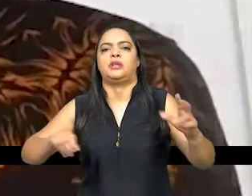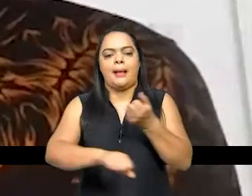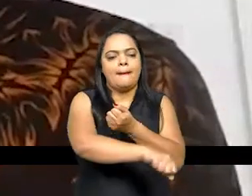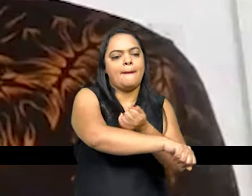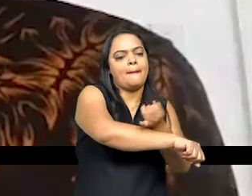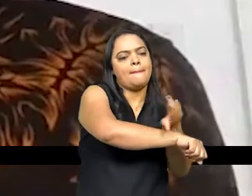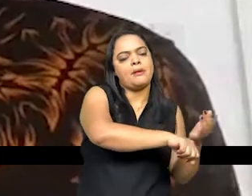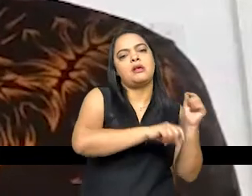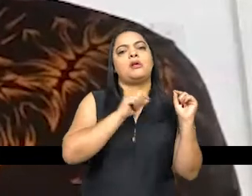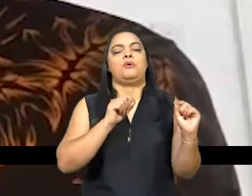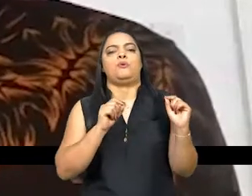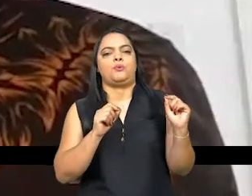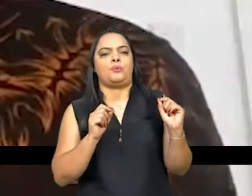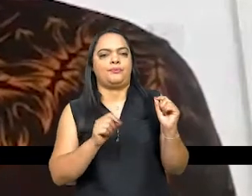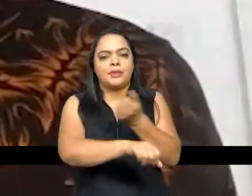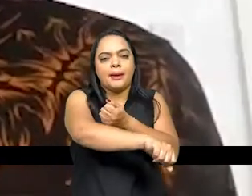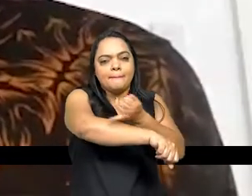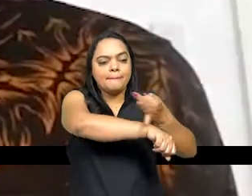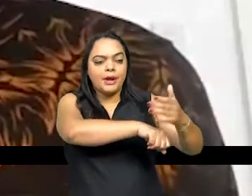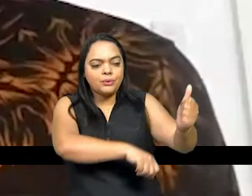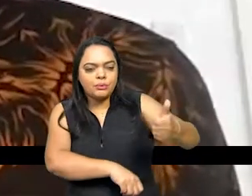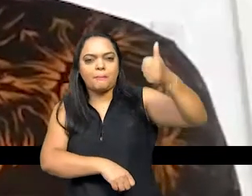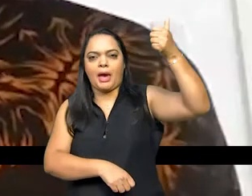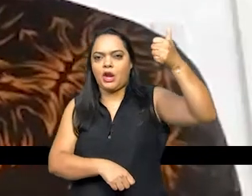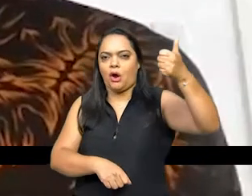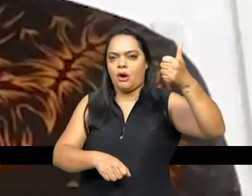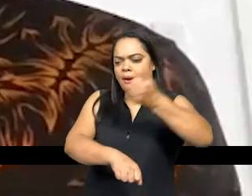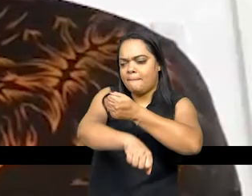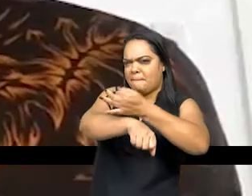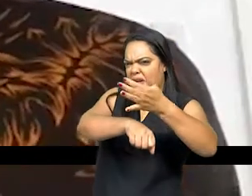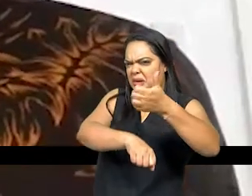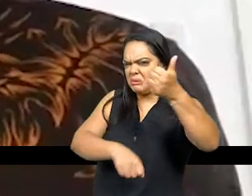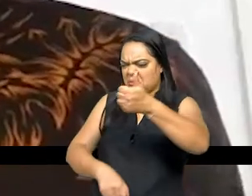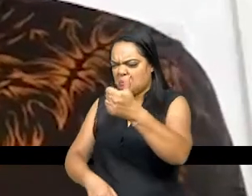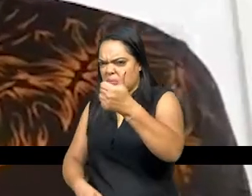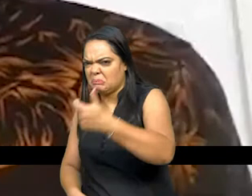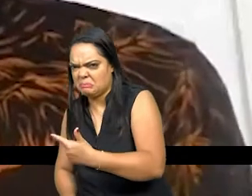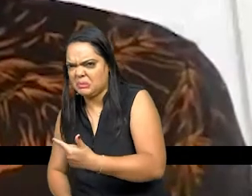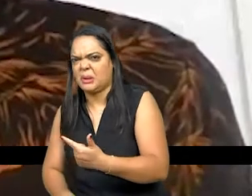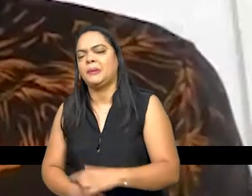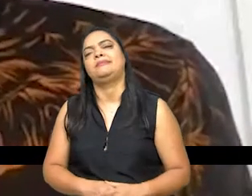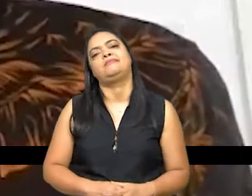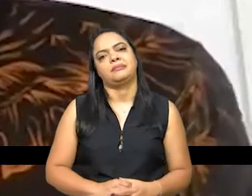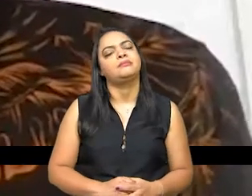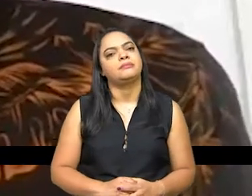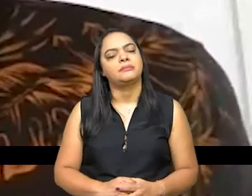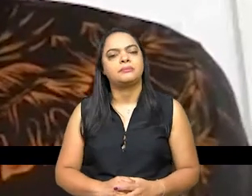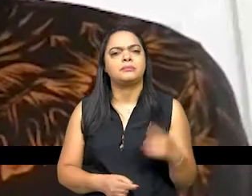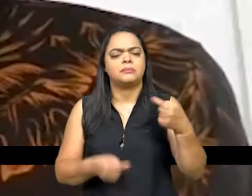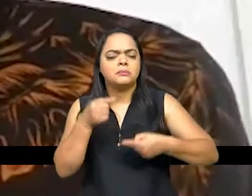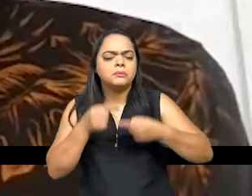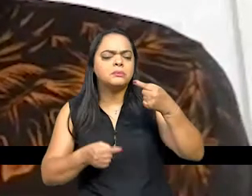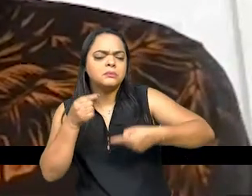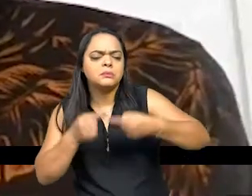segunda, brancos de melhor qualidade e brancos de pior qualidade. todo o debate da primeira metade do